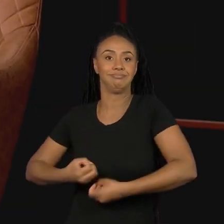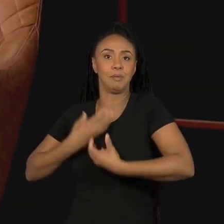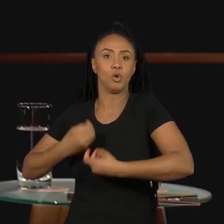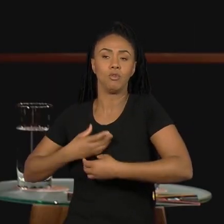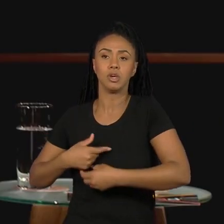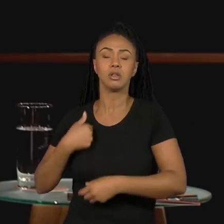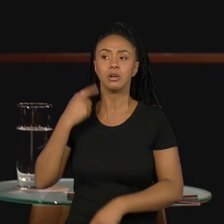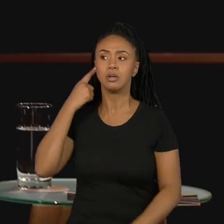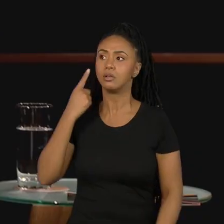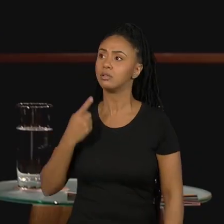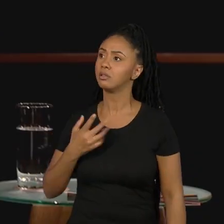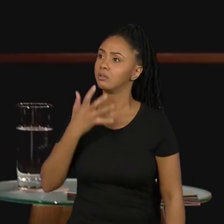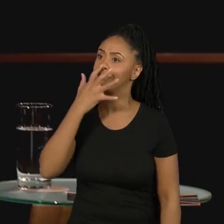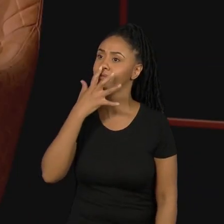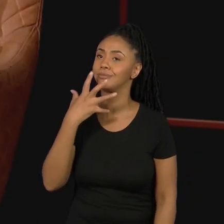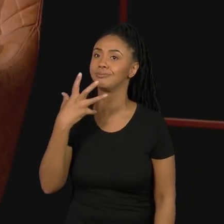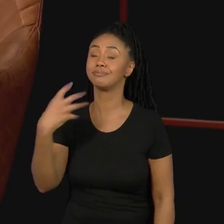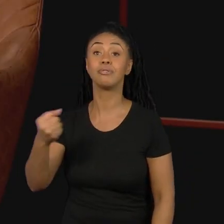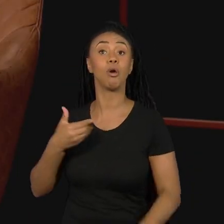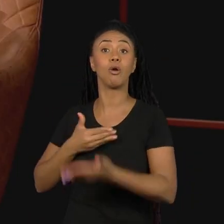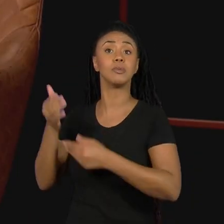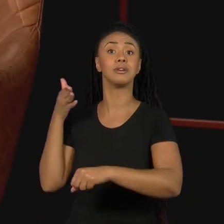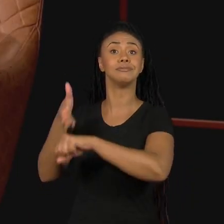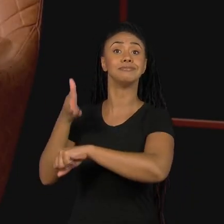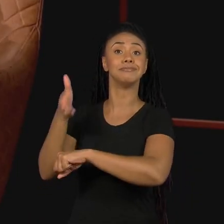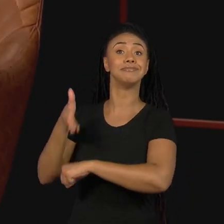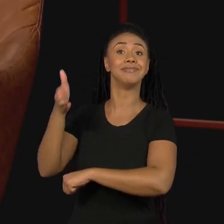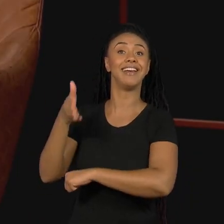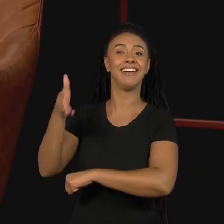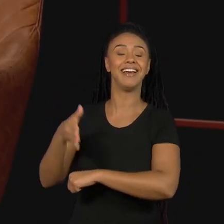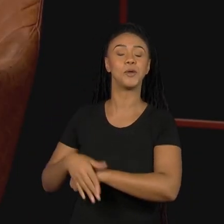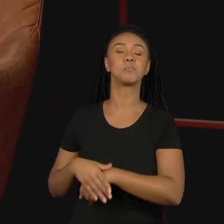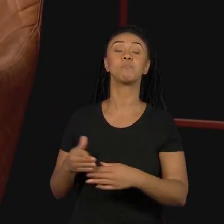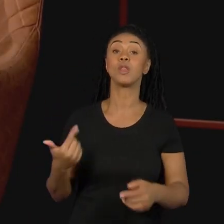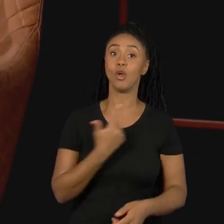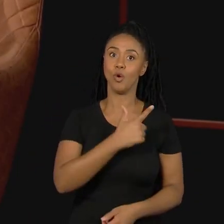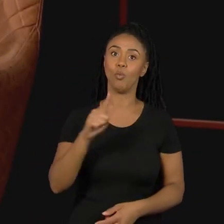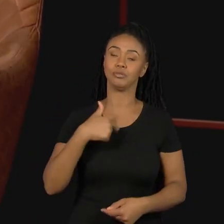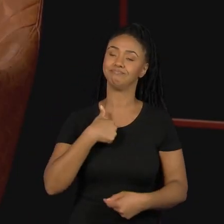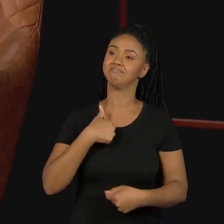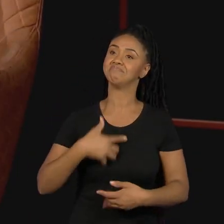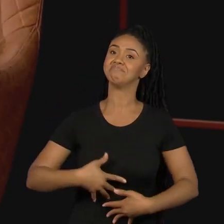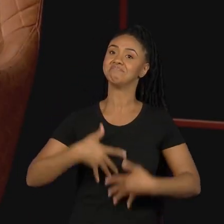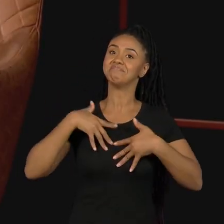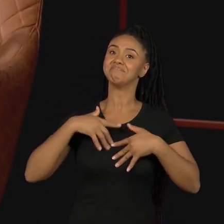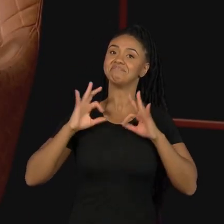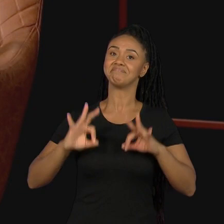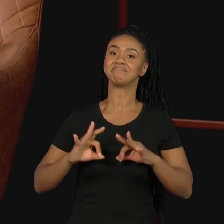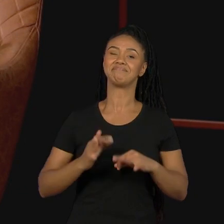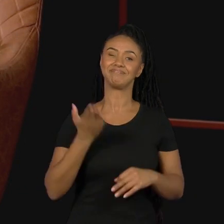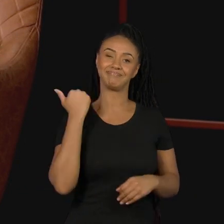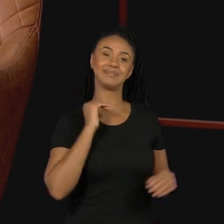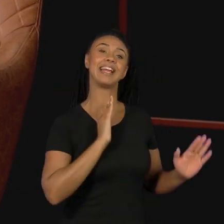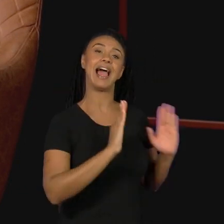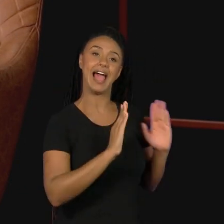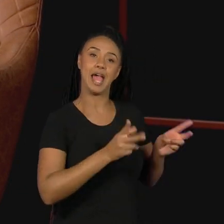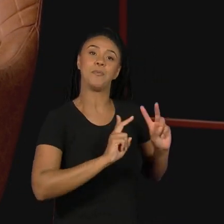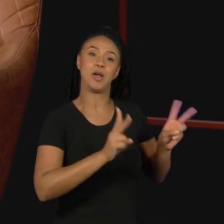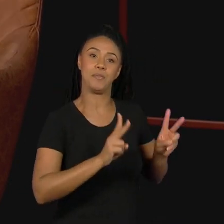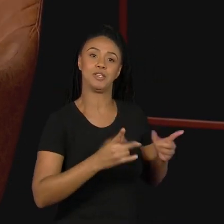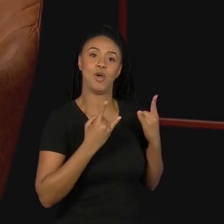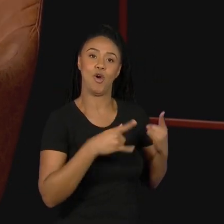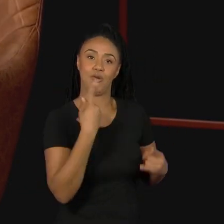frequentar. E ali eu fiz uma coisa que eu sinto muito orgulho, na época onde imperava a Jovem Guarda, que era um rock and